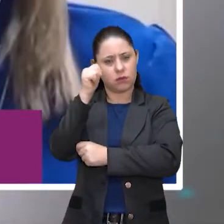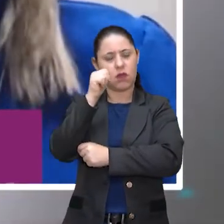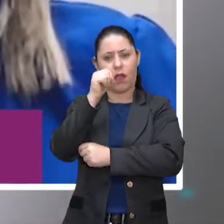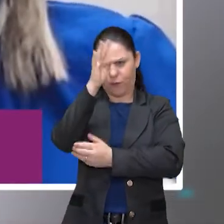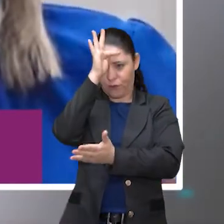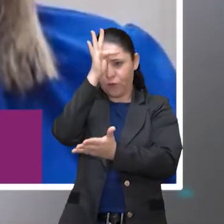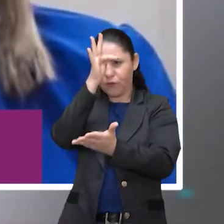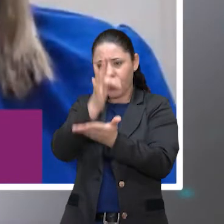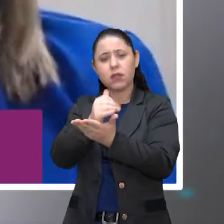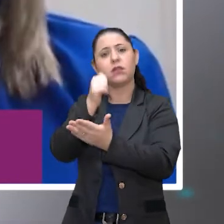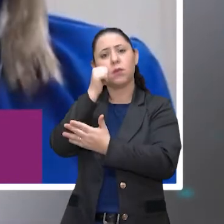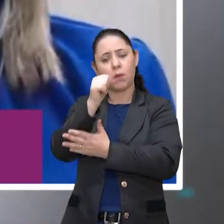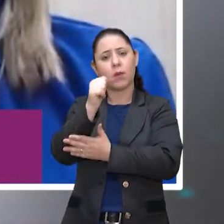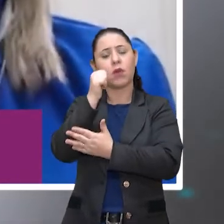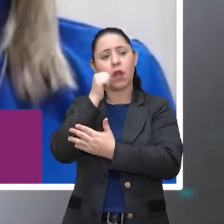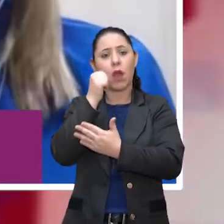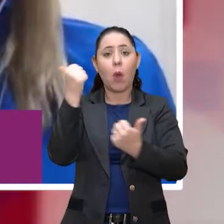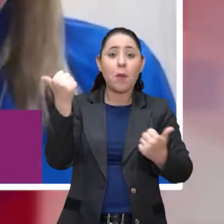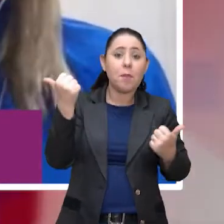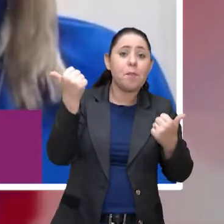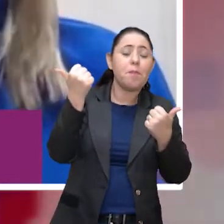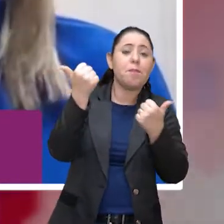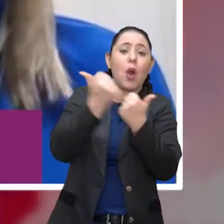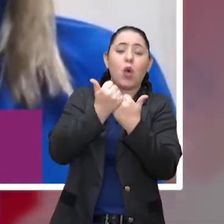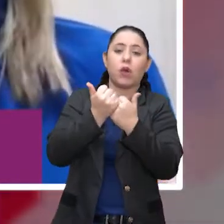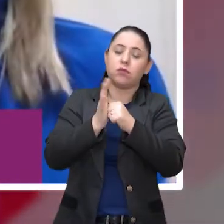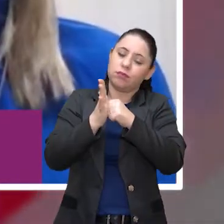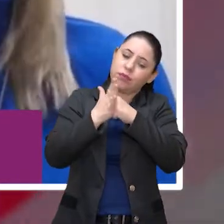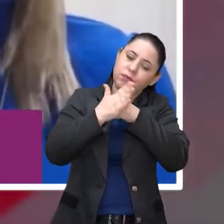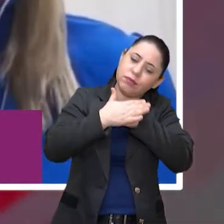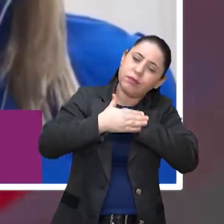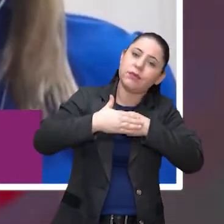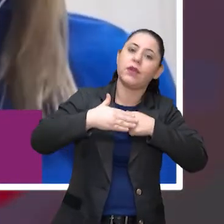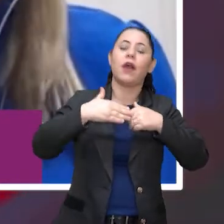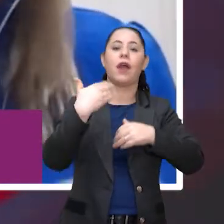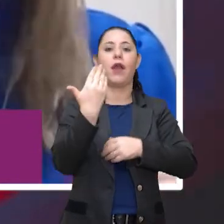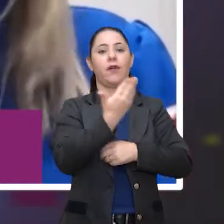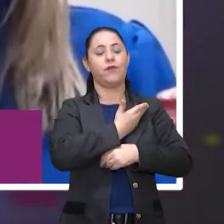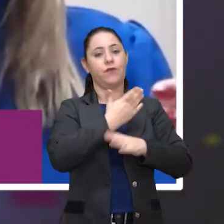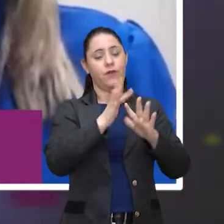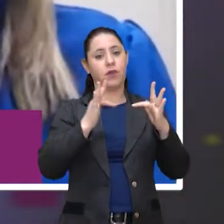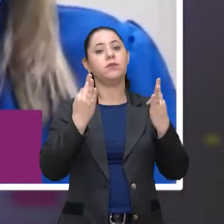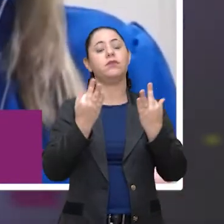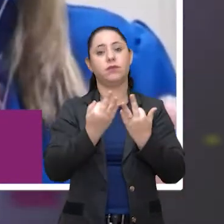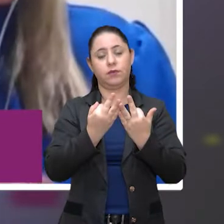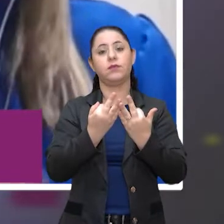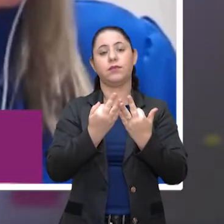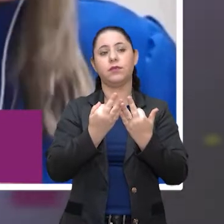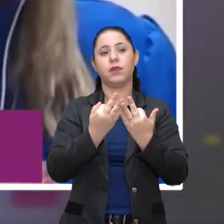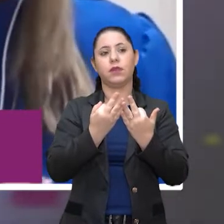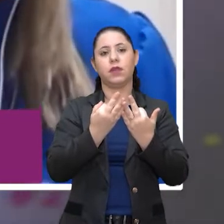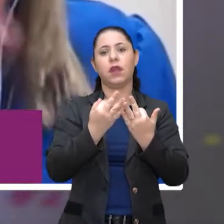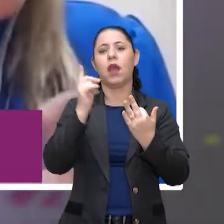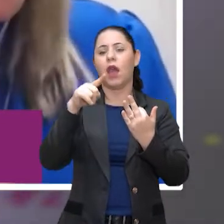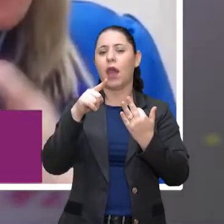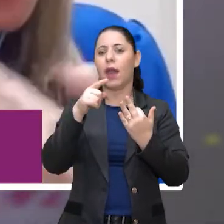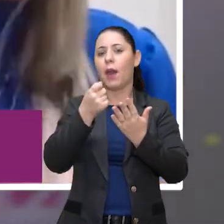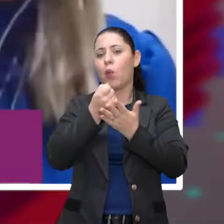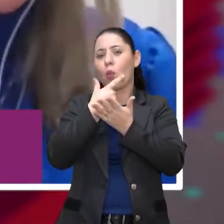fé, é o aparato, é a acolhida de amigos, da família. Isso conta muito. Eu costumo dizer, é um